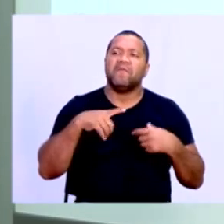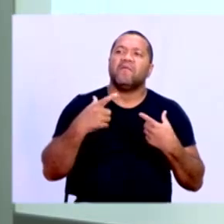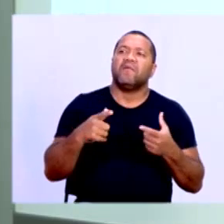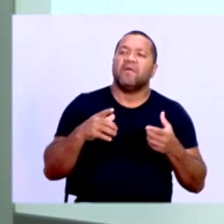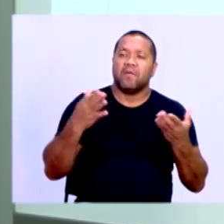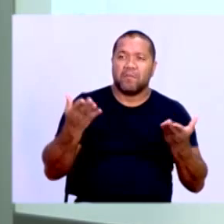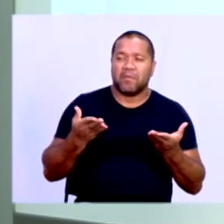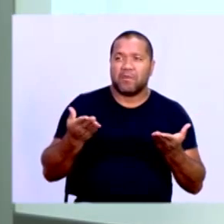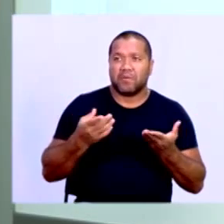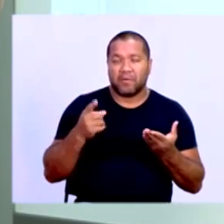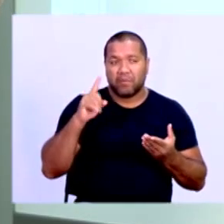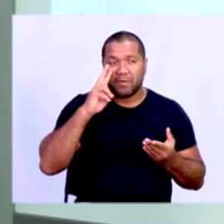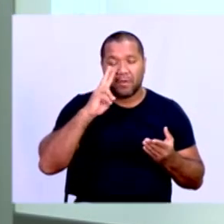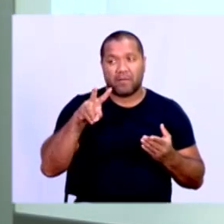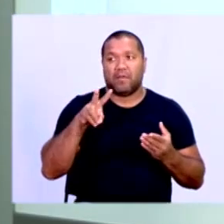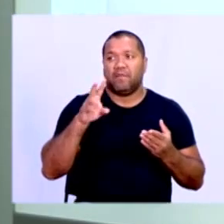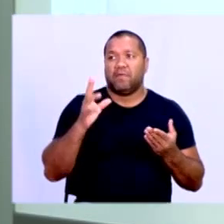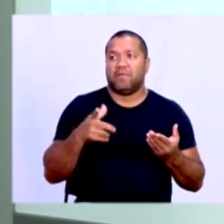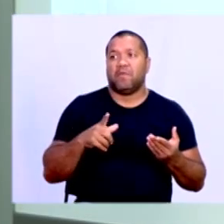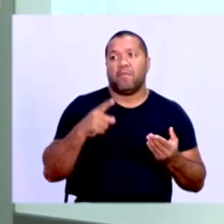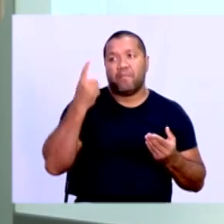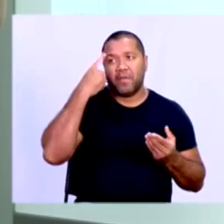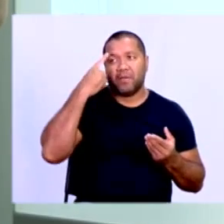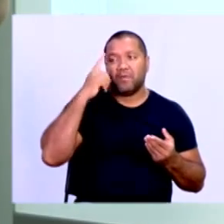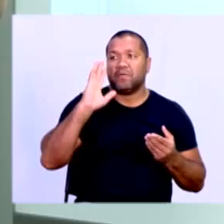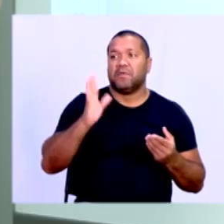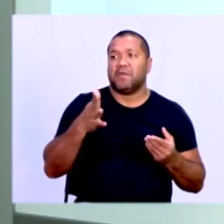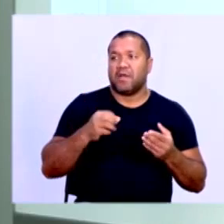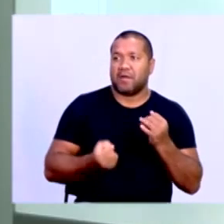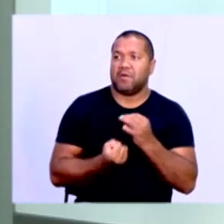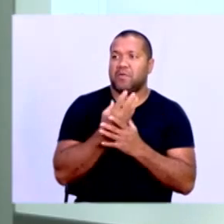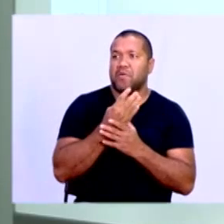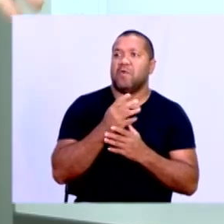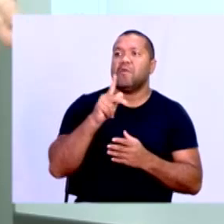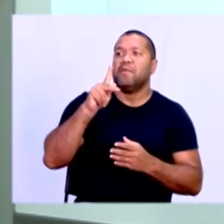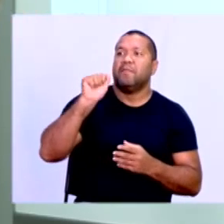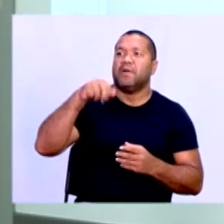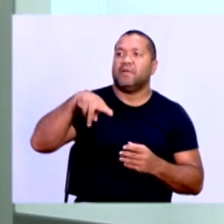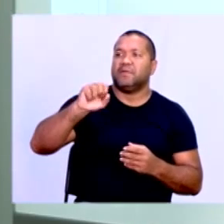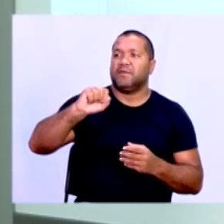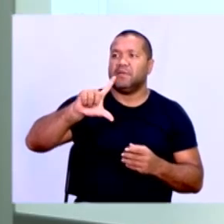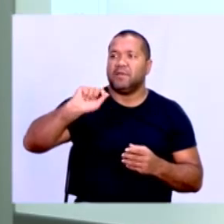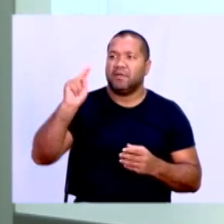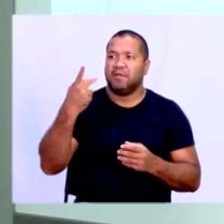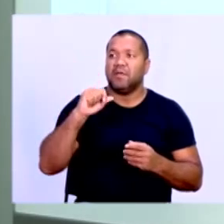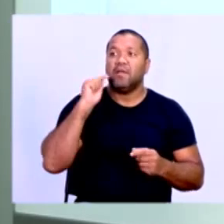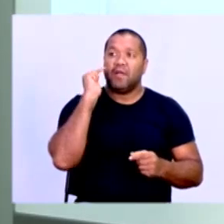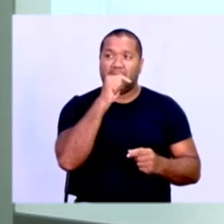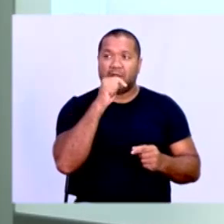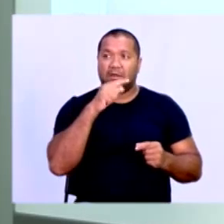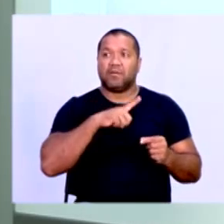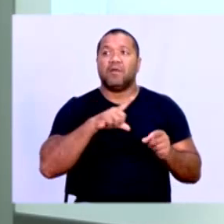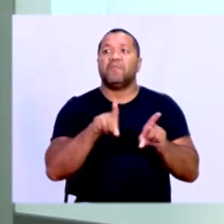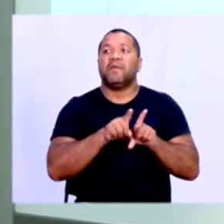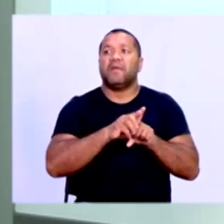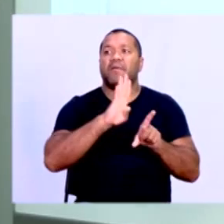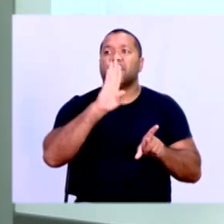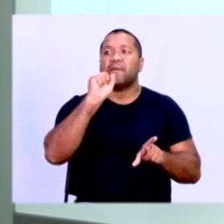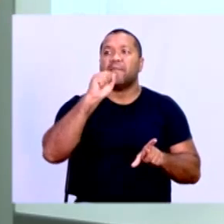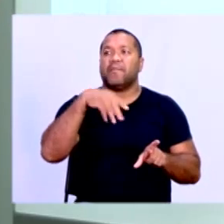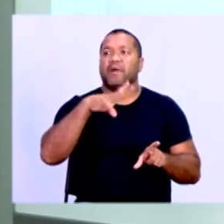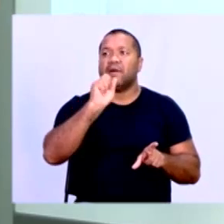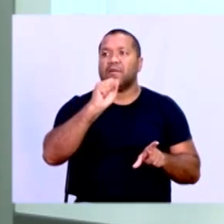seu cotidiano, você já deve ter feito uma planilha para alguém. Então aquilo é um banco de dados. São informações que você está guardando